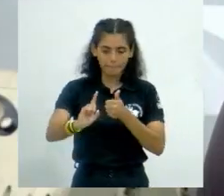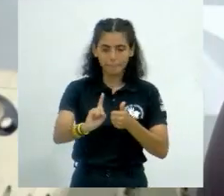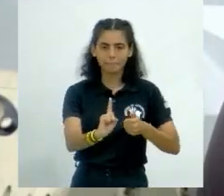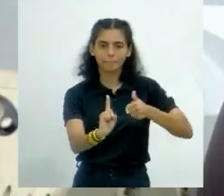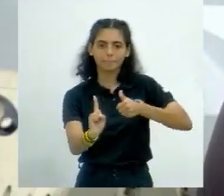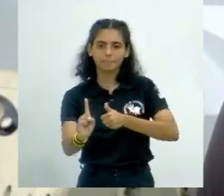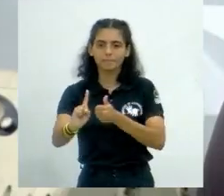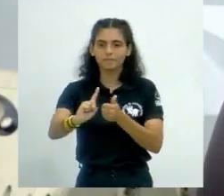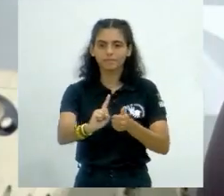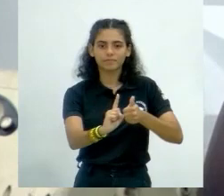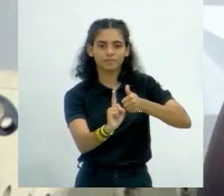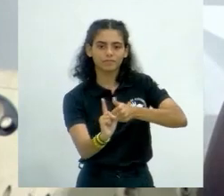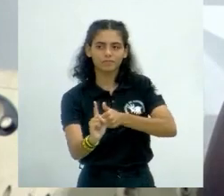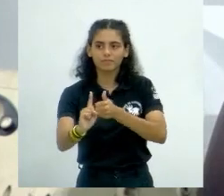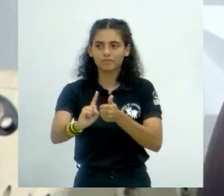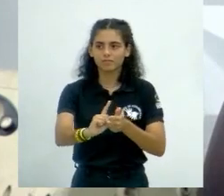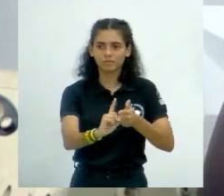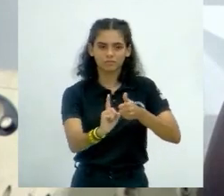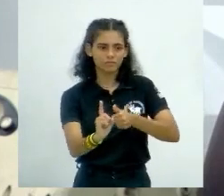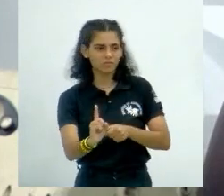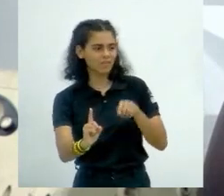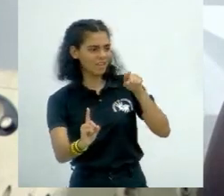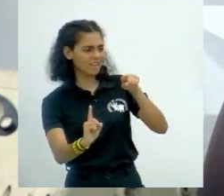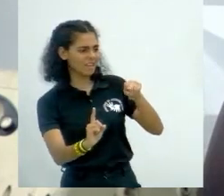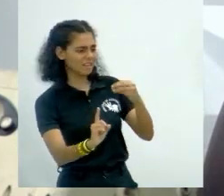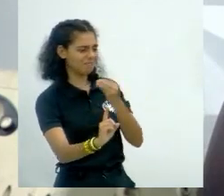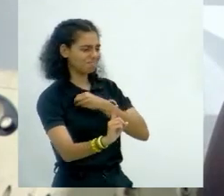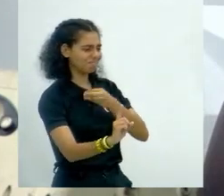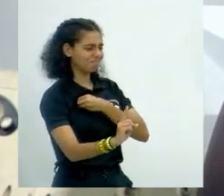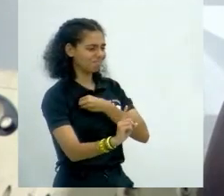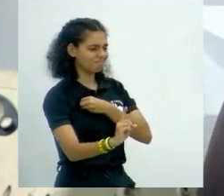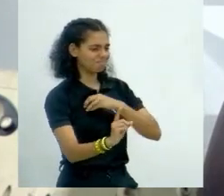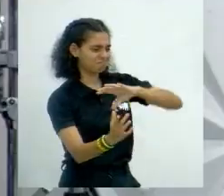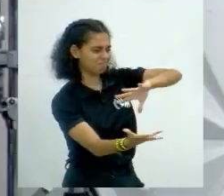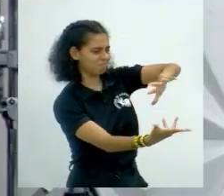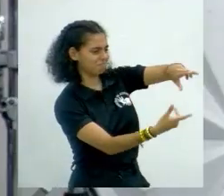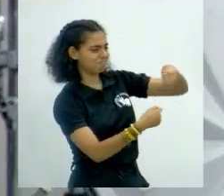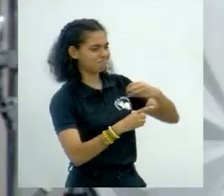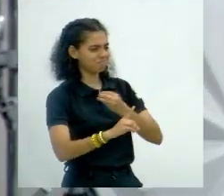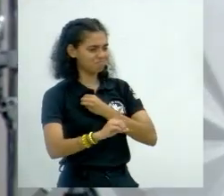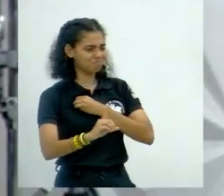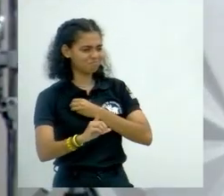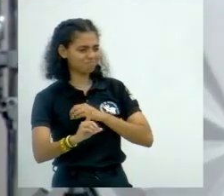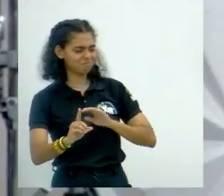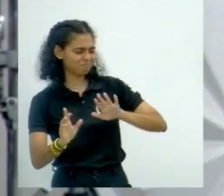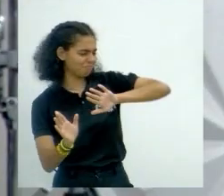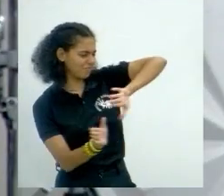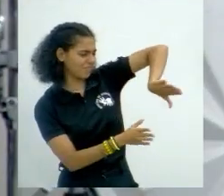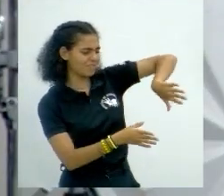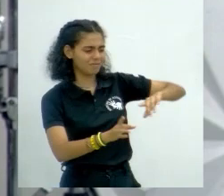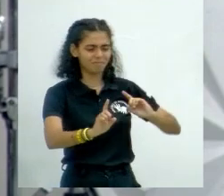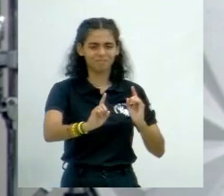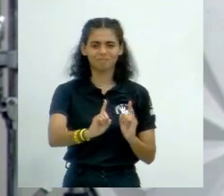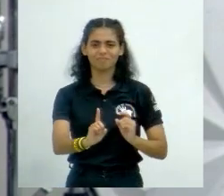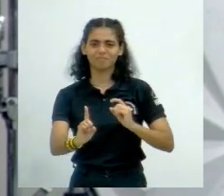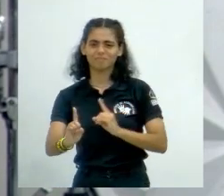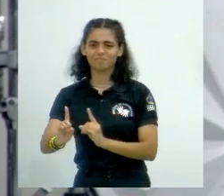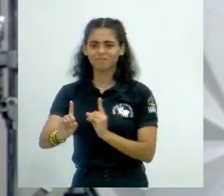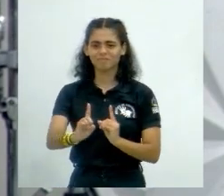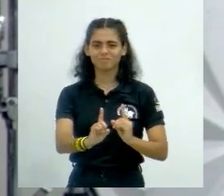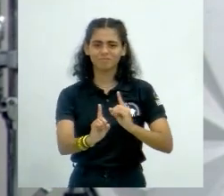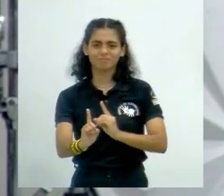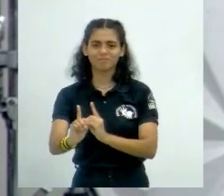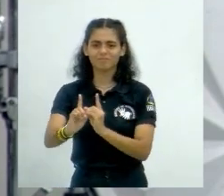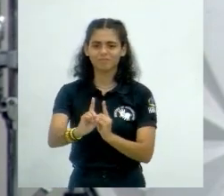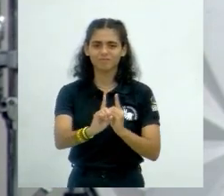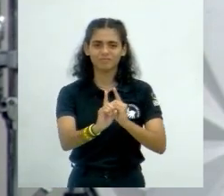seguir o caminho do mal. E por último aqui, se fizermos isso, Ele vai endireitar